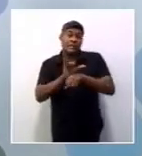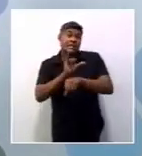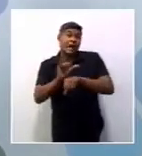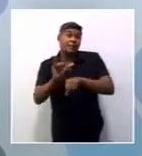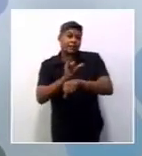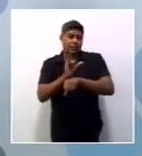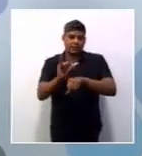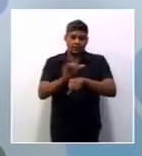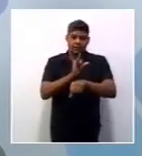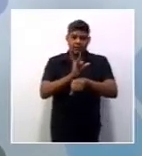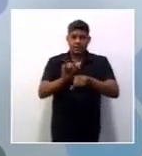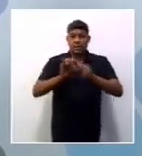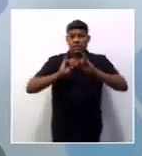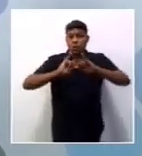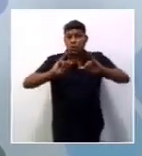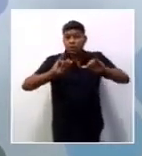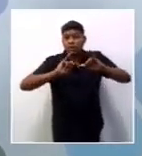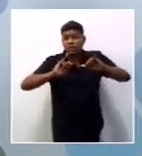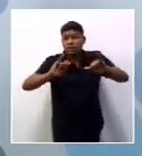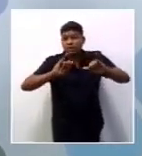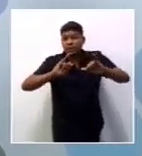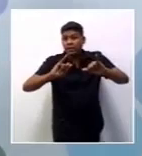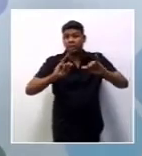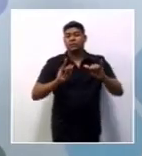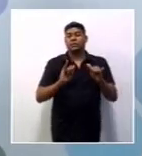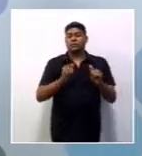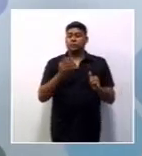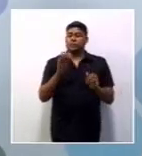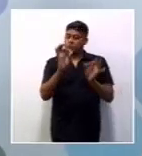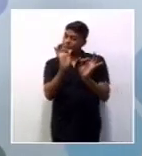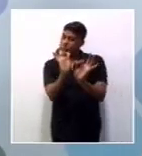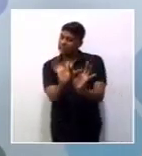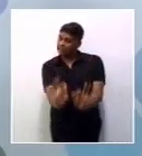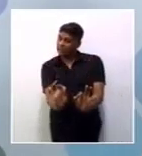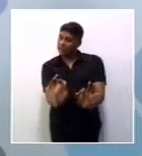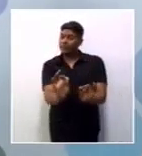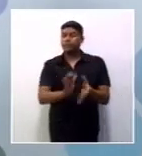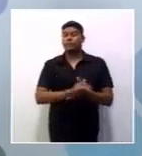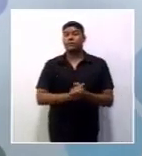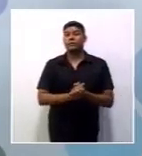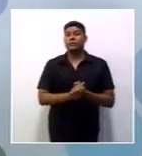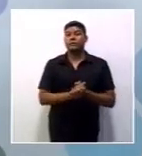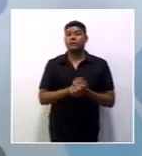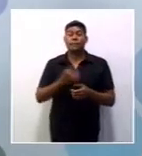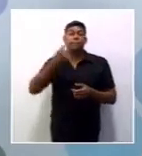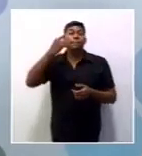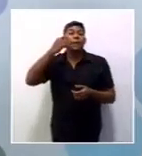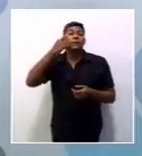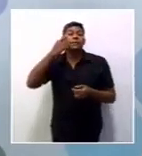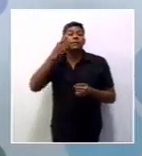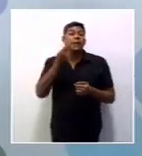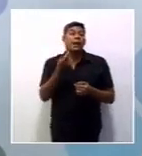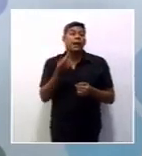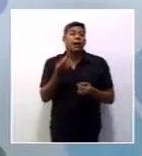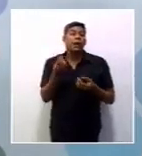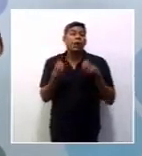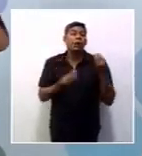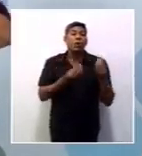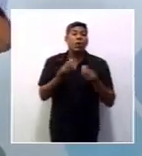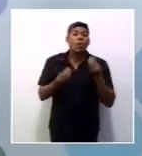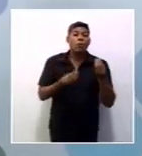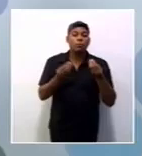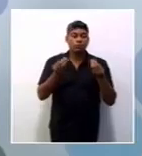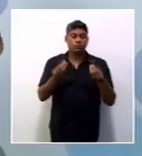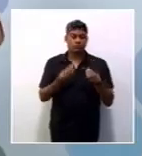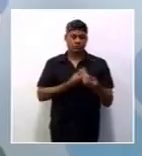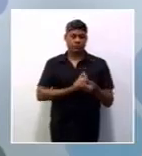vocês é trazer uma notícia que foi veiculada, tá? E para a gente pensar um pouquinho mais sobre ela, ela tem até a ver com o